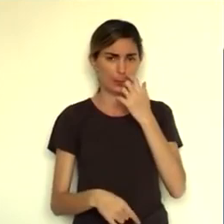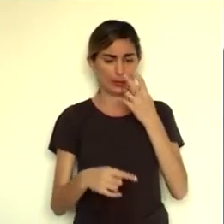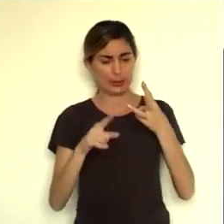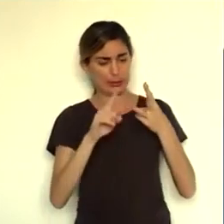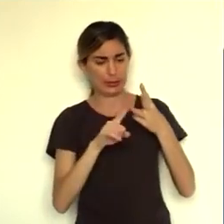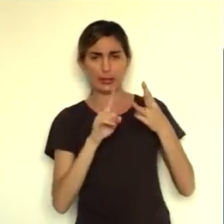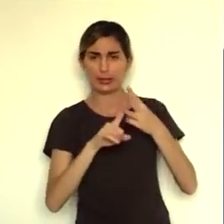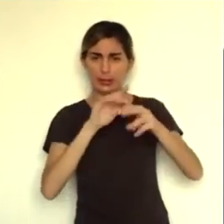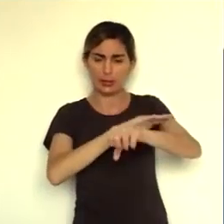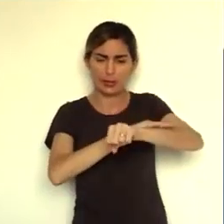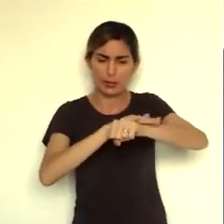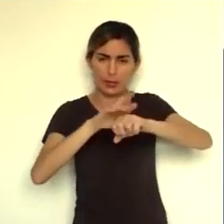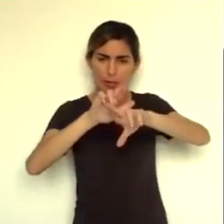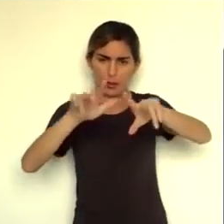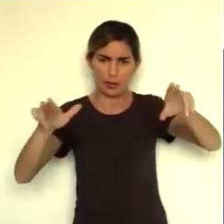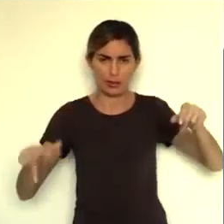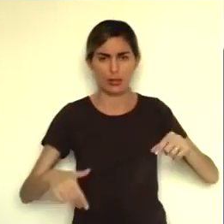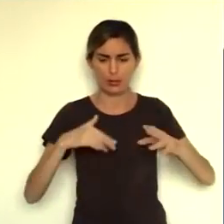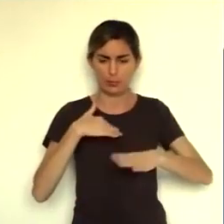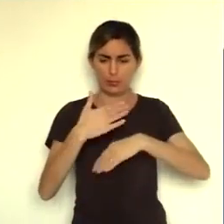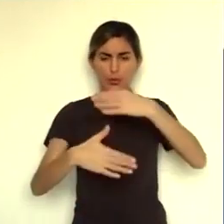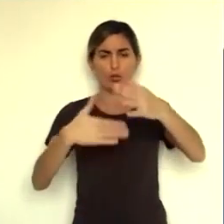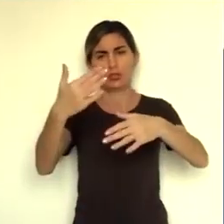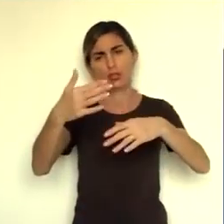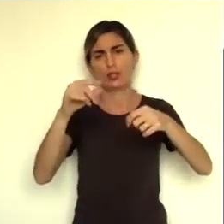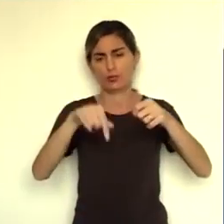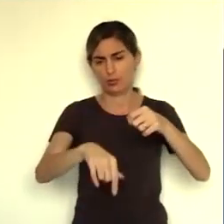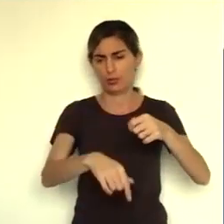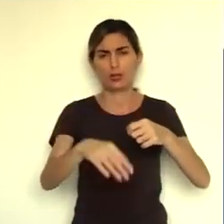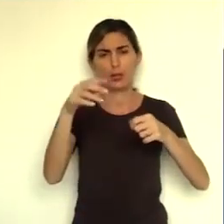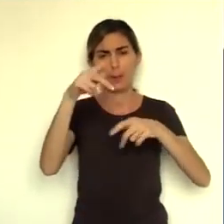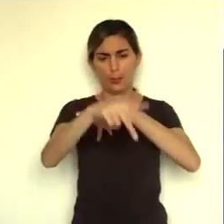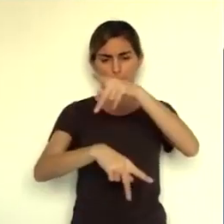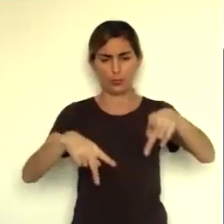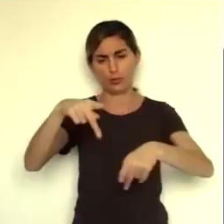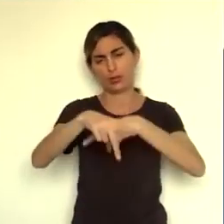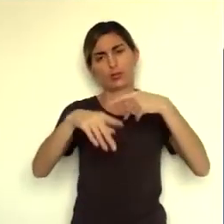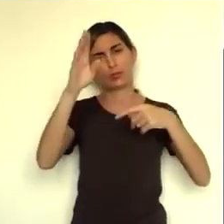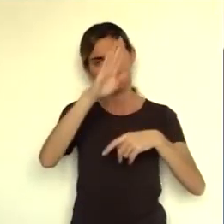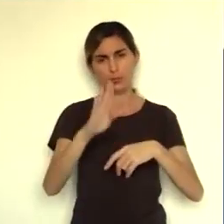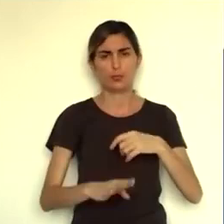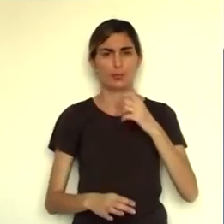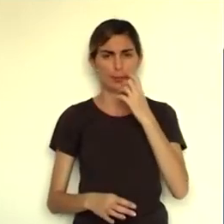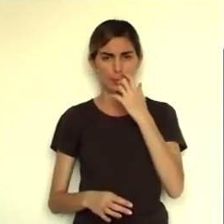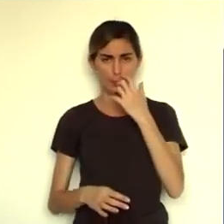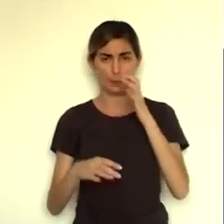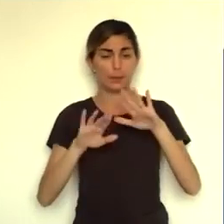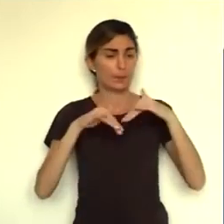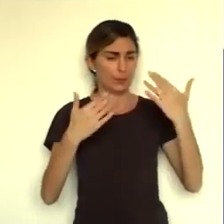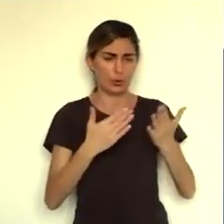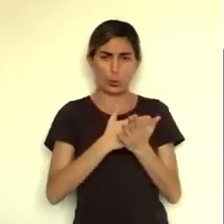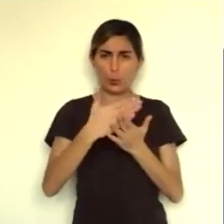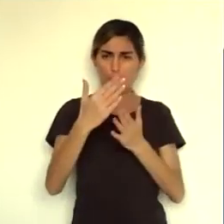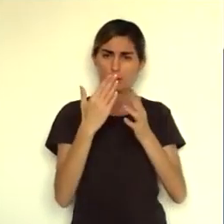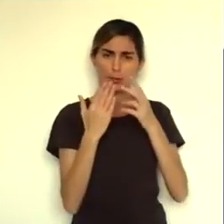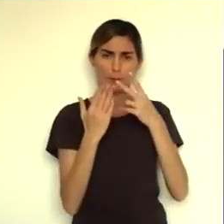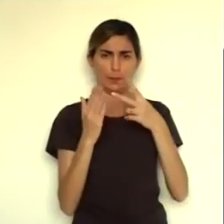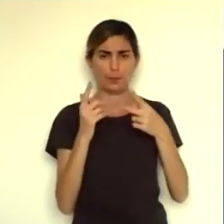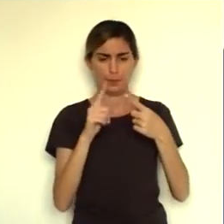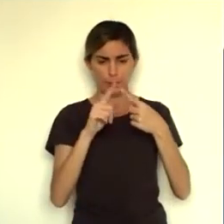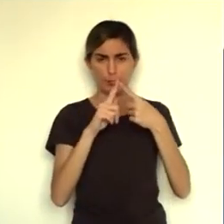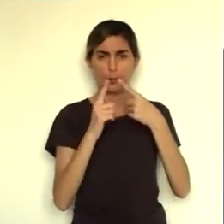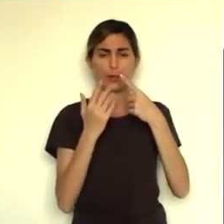é, como uma terceira etnia básica nesse processo de formação da população. Então, iniciando pelo